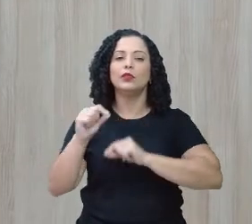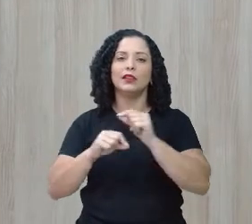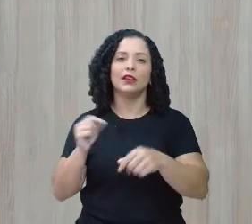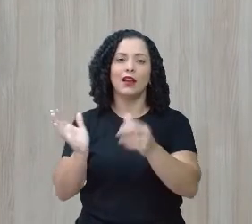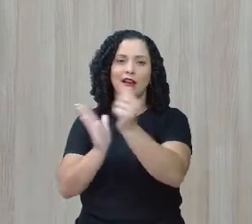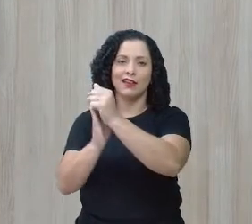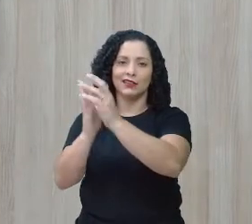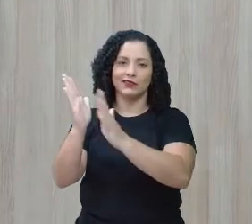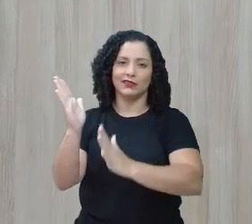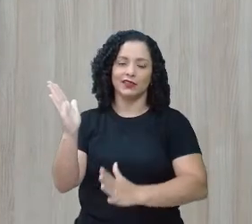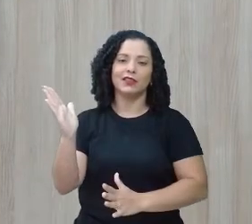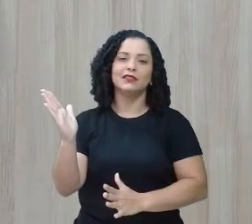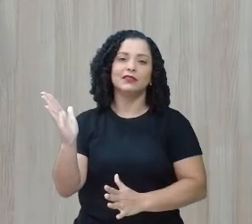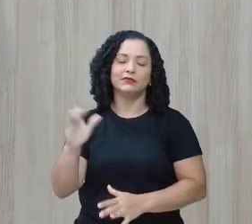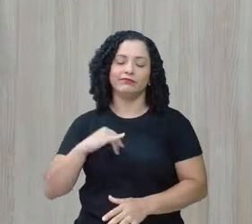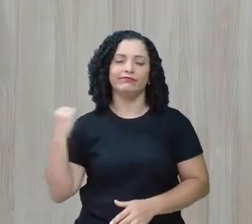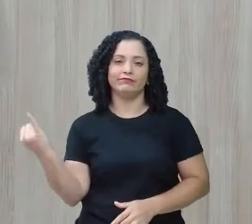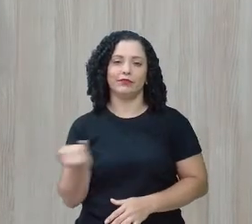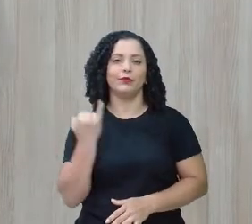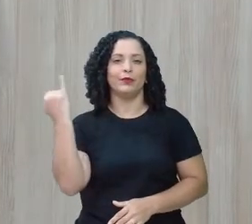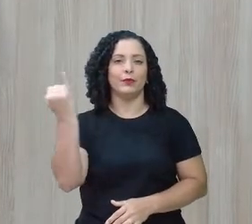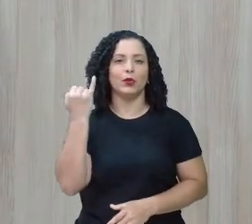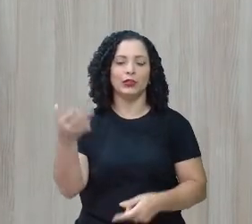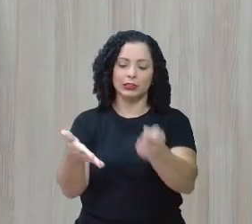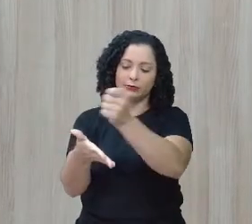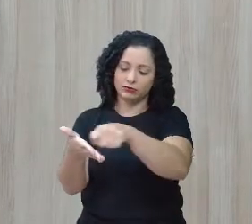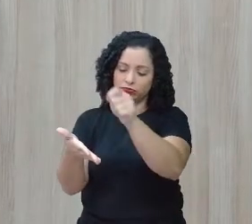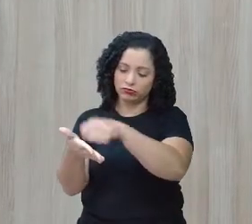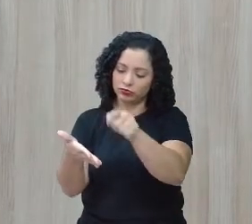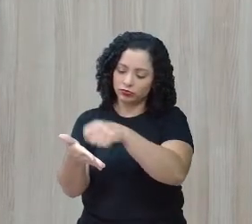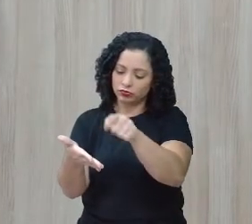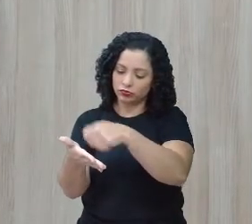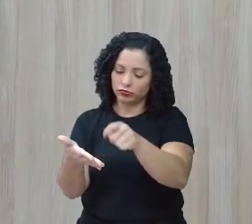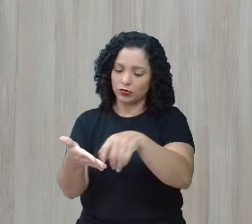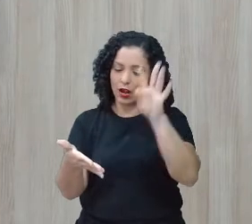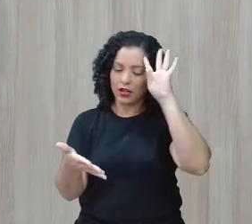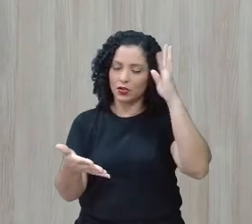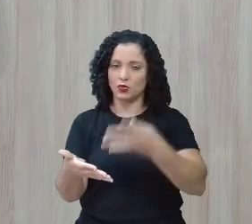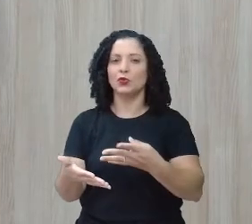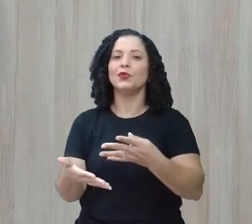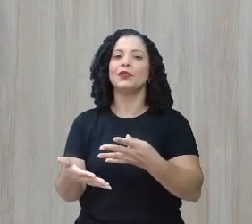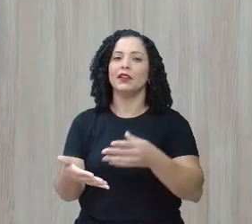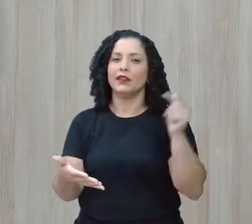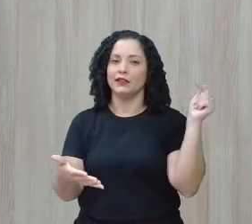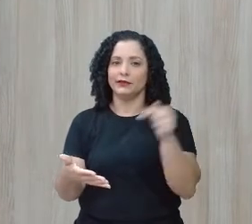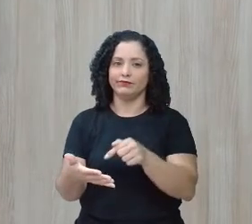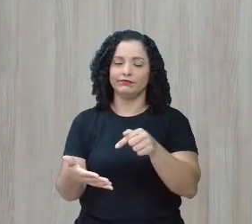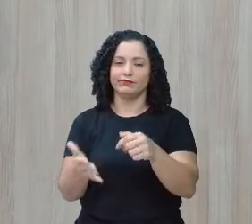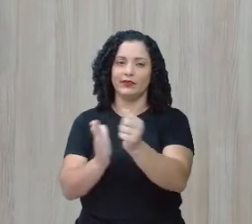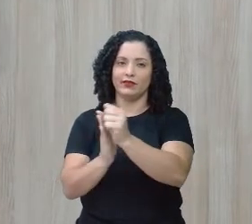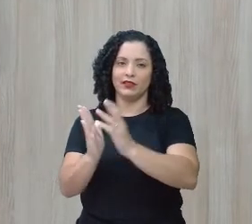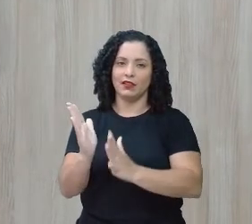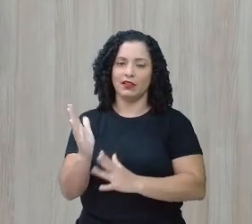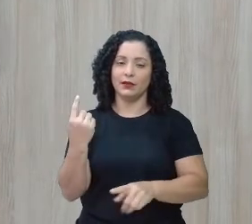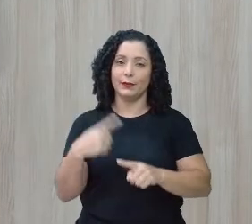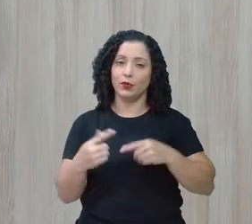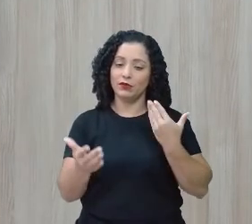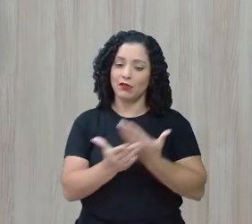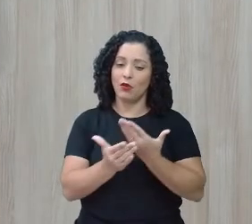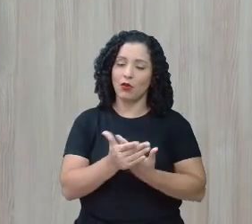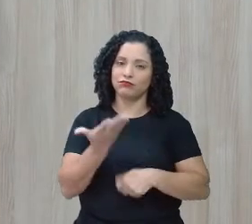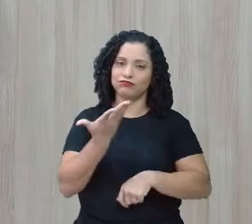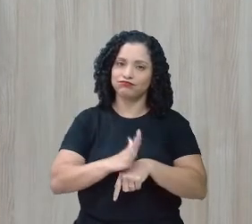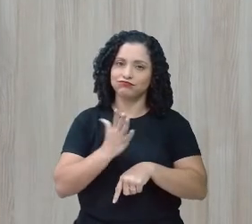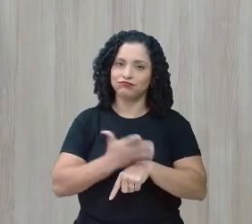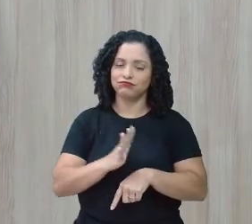exercício e é bastante importante que você tente resolver esses exercícios através das aulas que estamos vivenciando aqui.